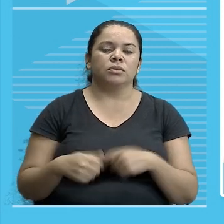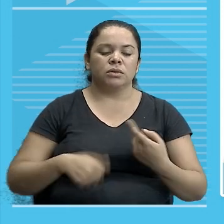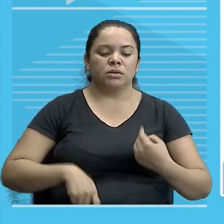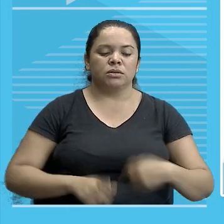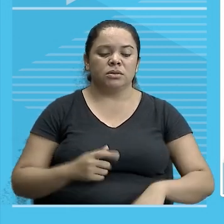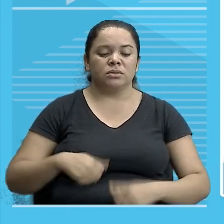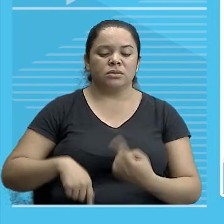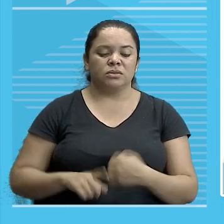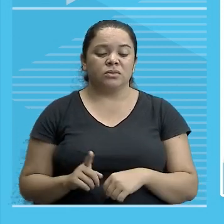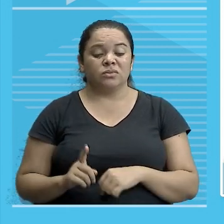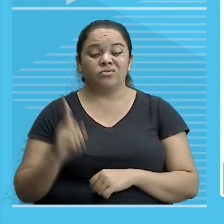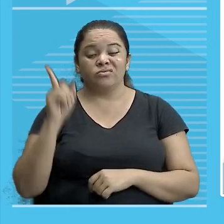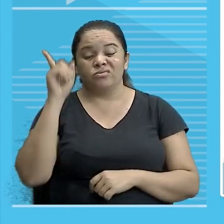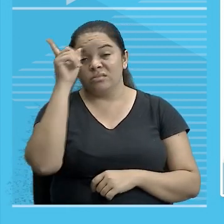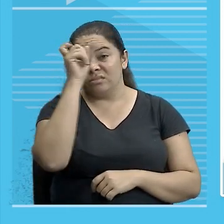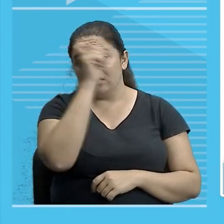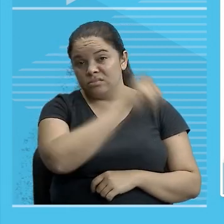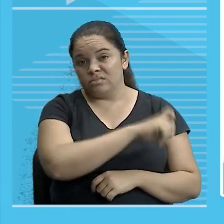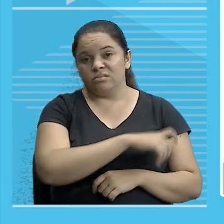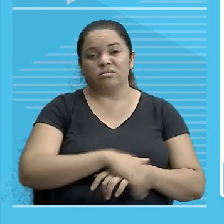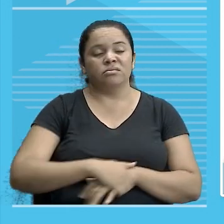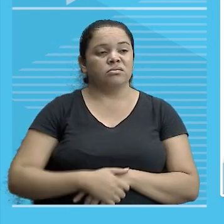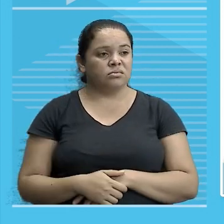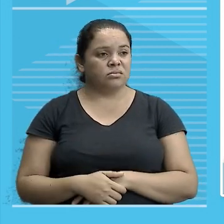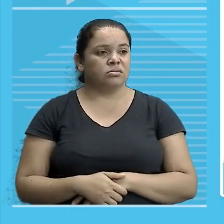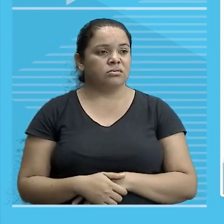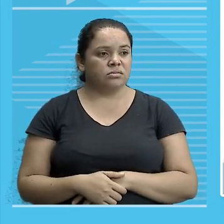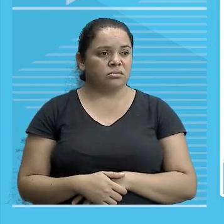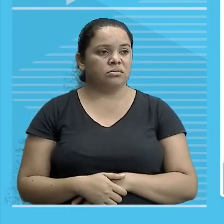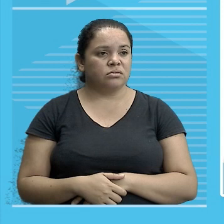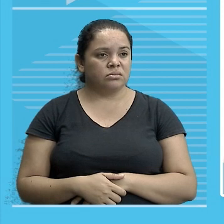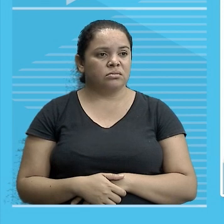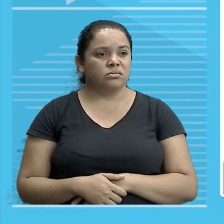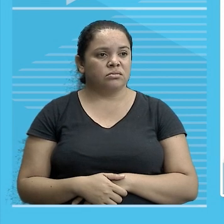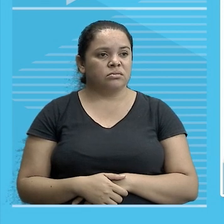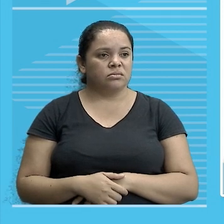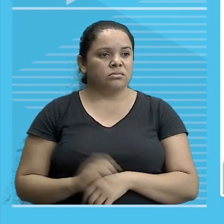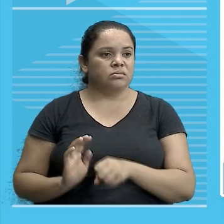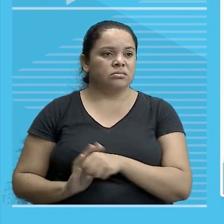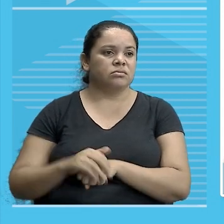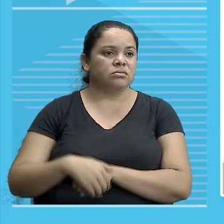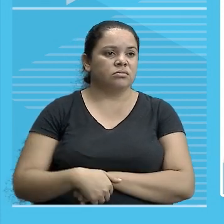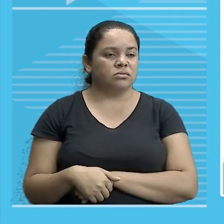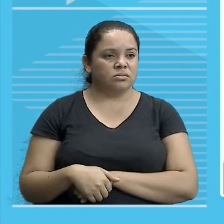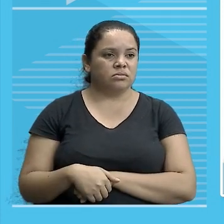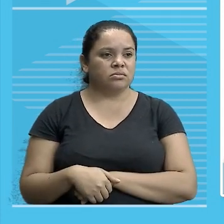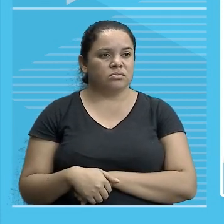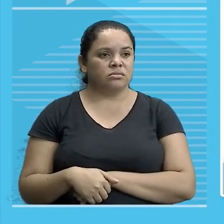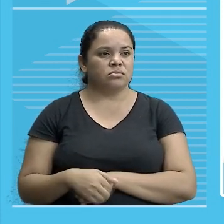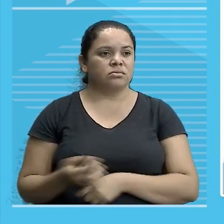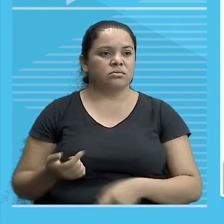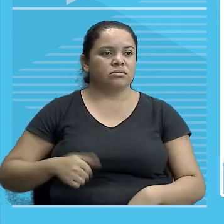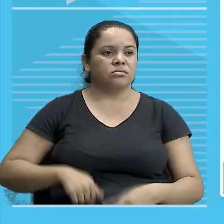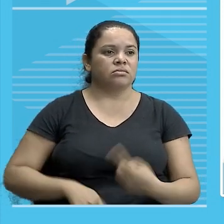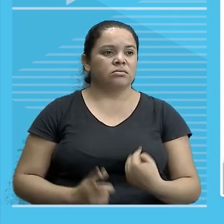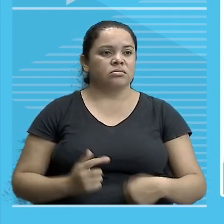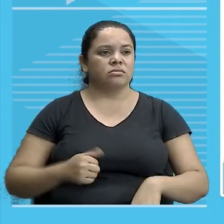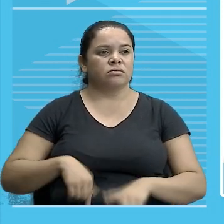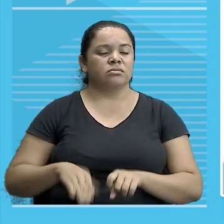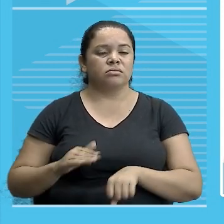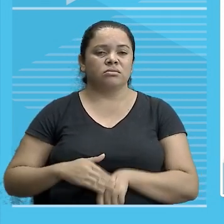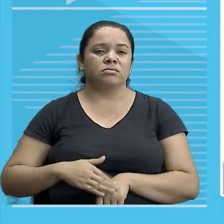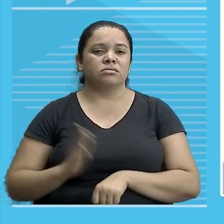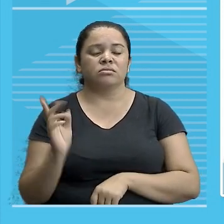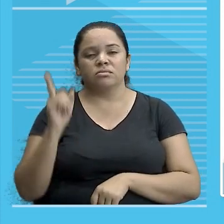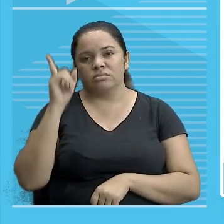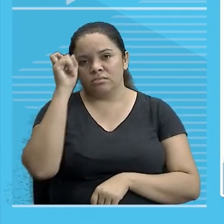já vai ficar difícil, né? Isso é normal. À noite, a digestão ela já é um pouco mais